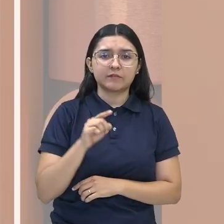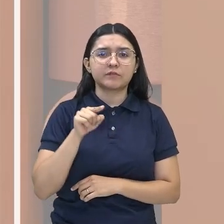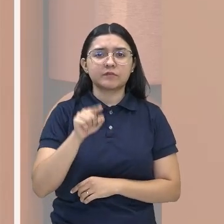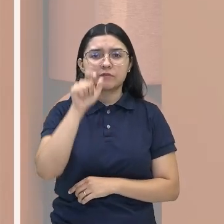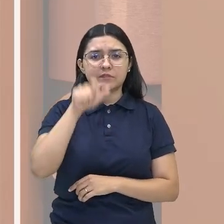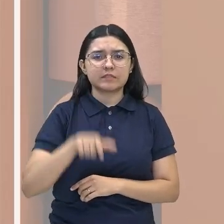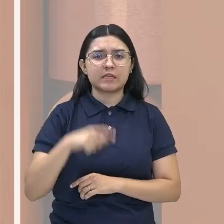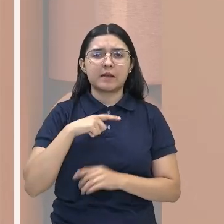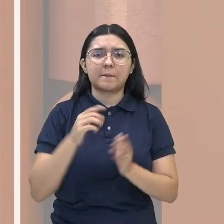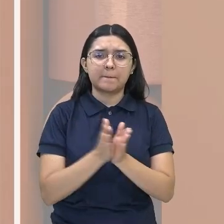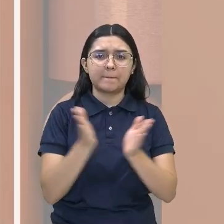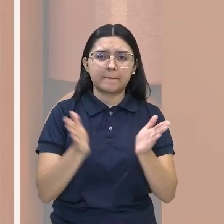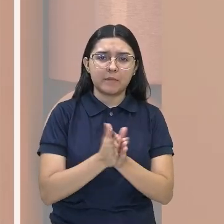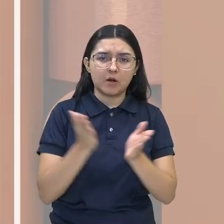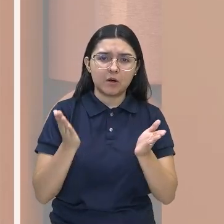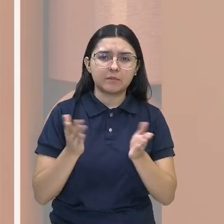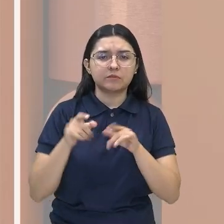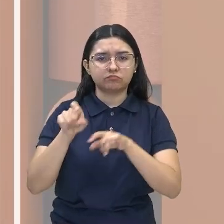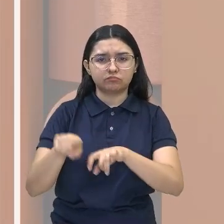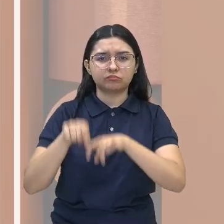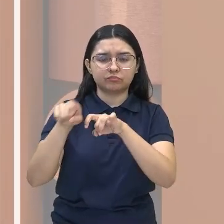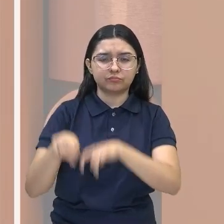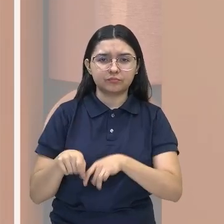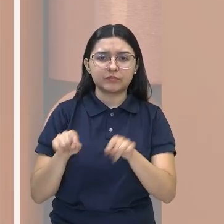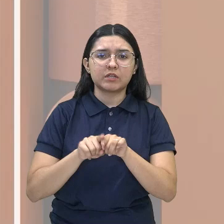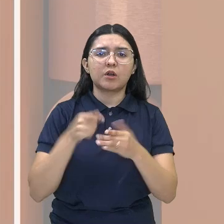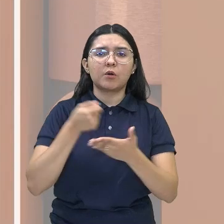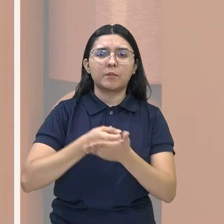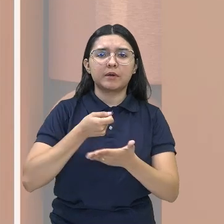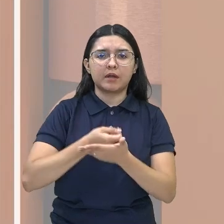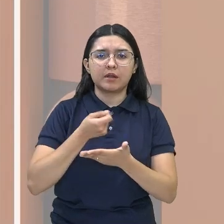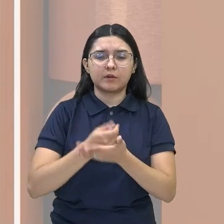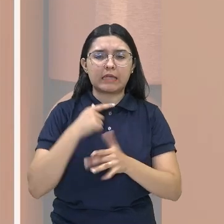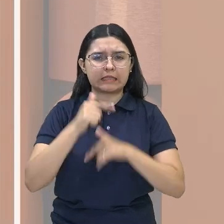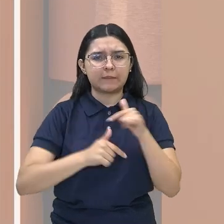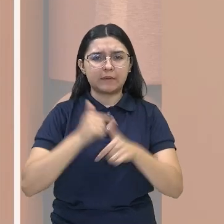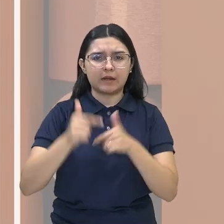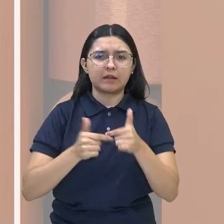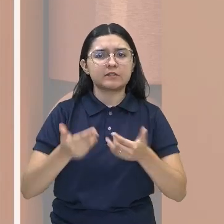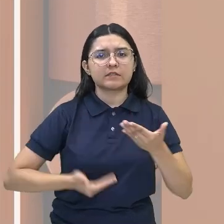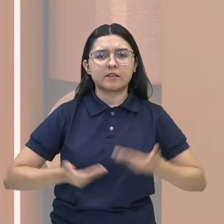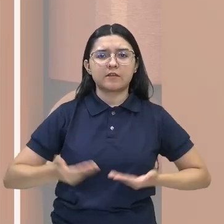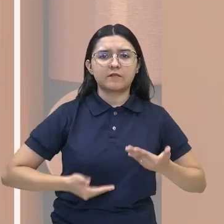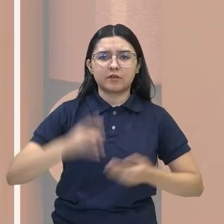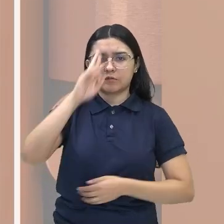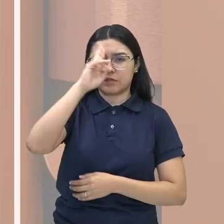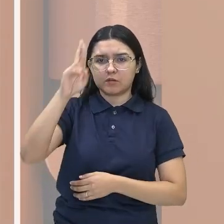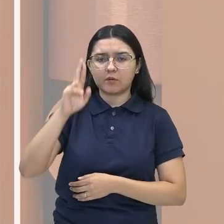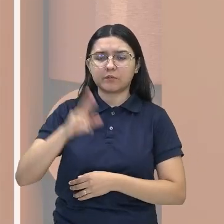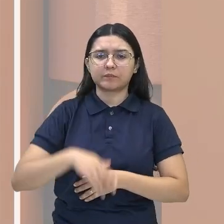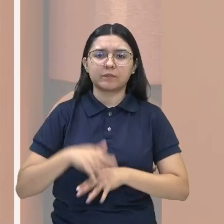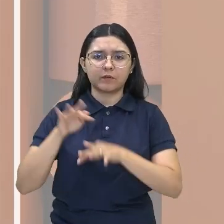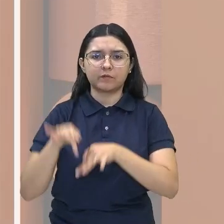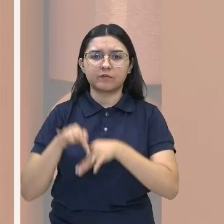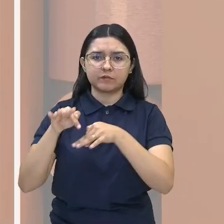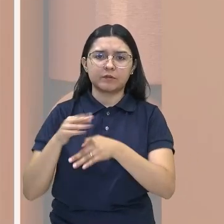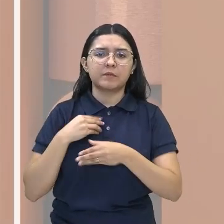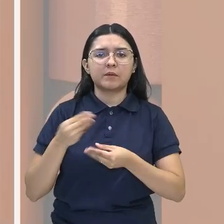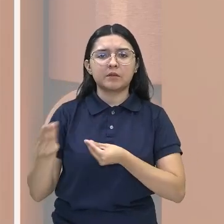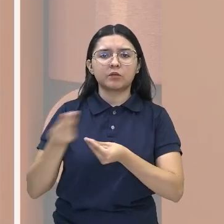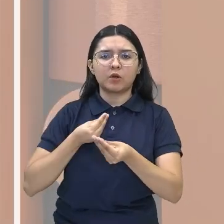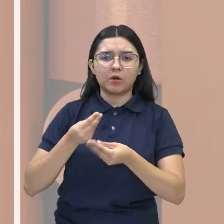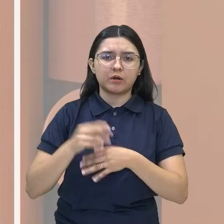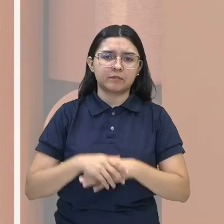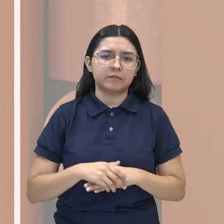era pobre, você era camponês, você era obrigado, então, a trabalhar para o senhor feudal em troca de uma sobrevivência